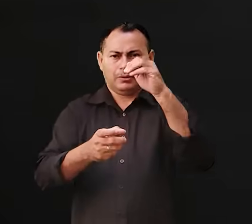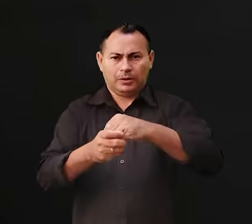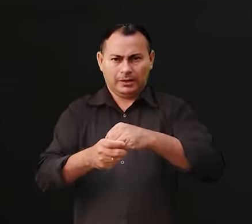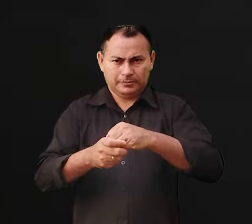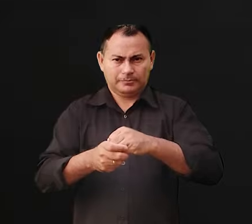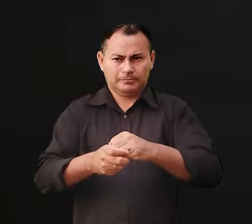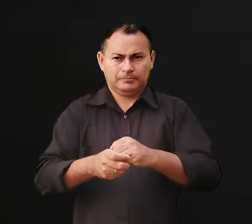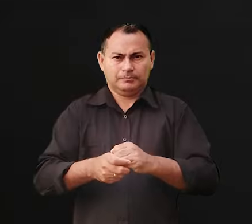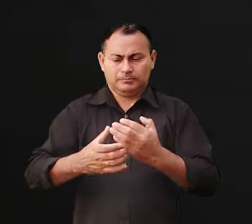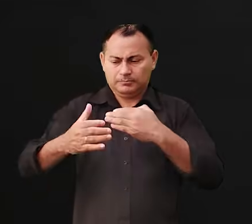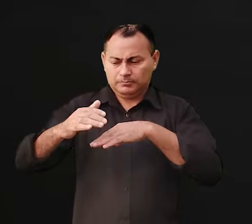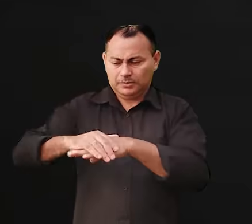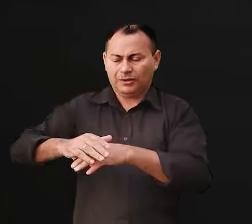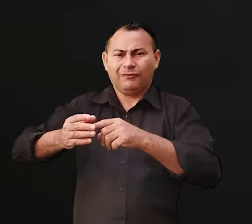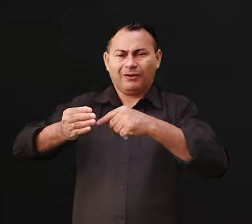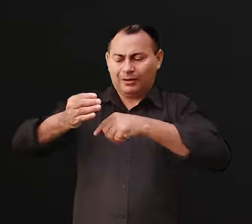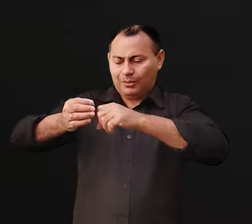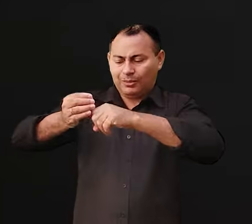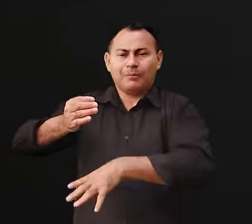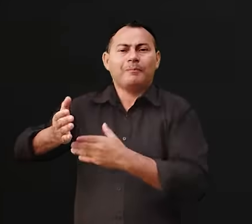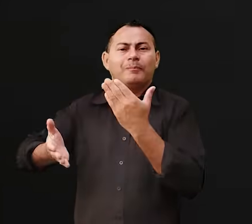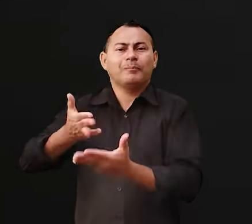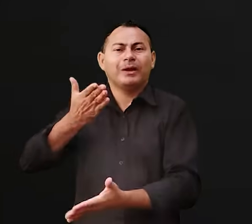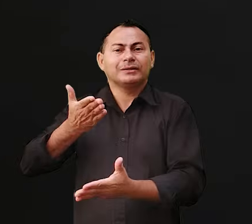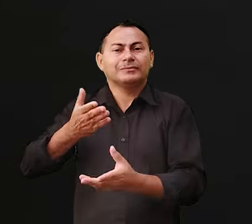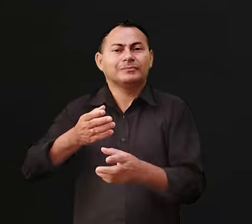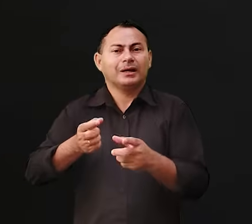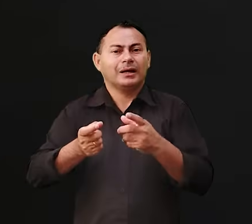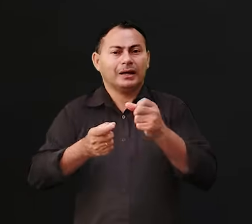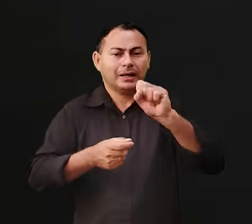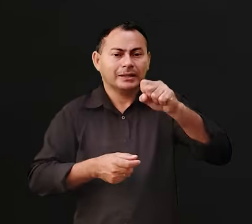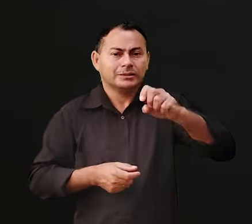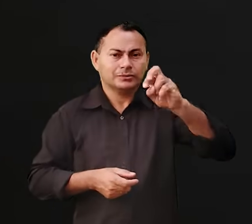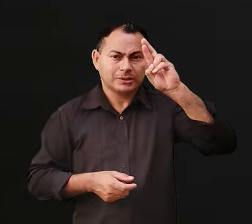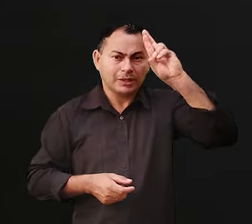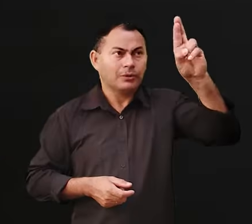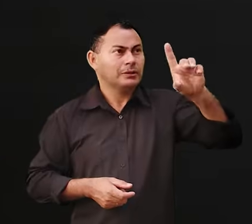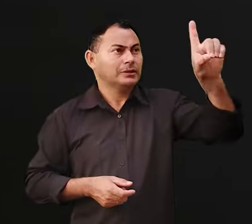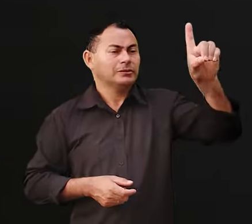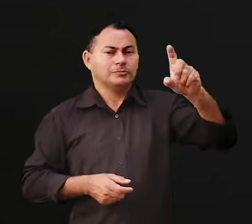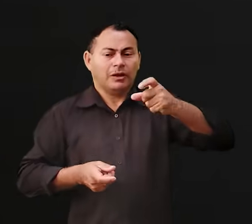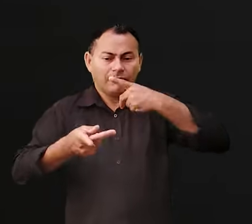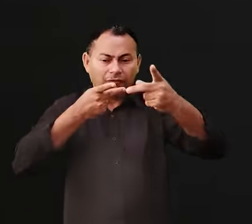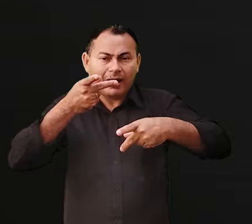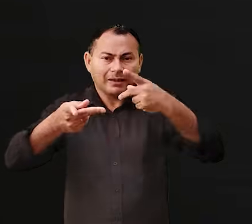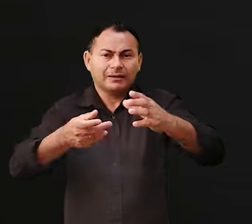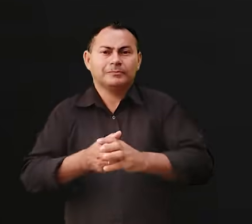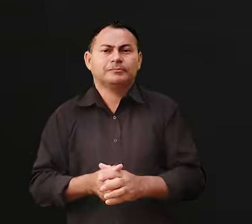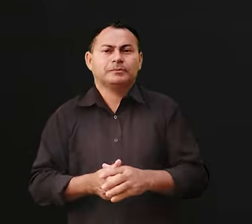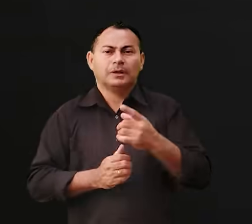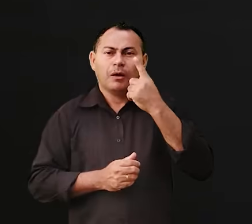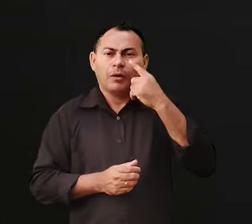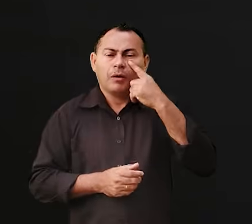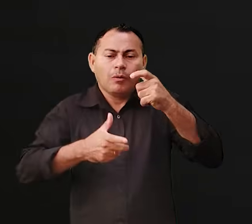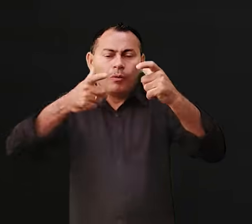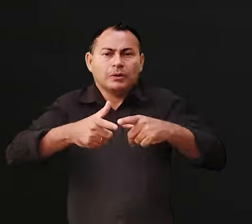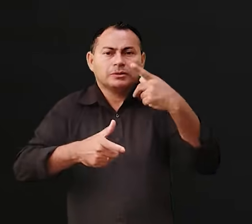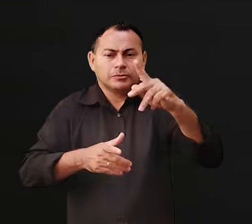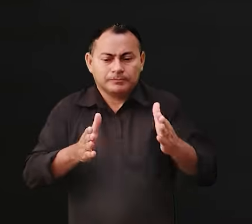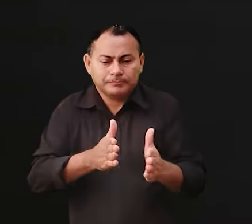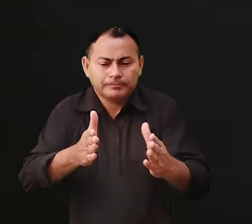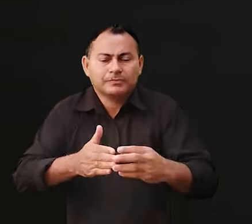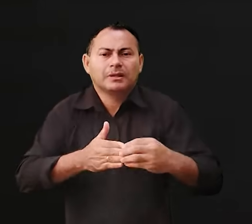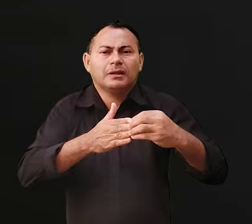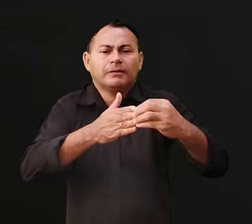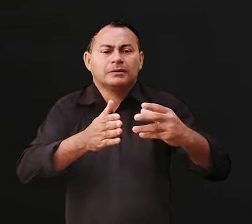para colocá-lo numa bolsa furada. Assim diz o Senhor dos Exércitos. Vejam aonde os